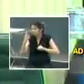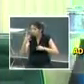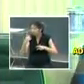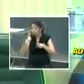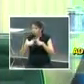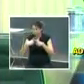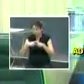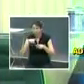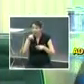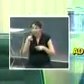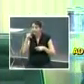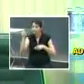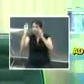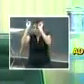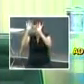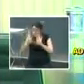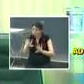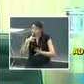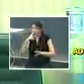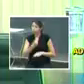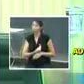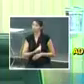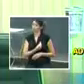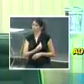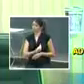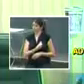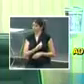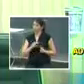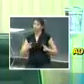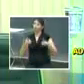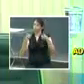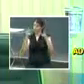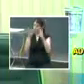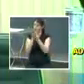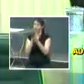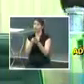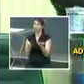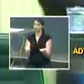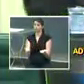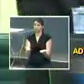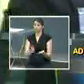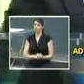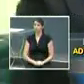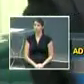de Deus vai se manifestar na tua vida e a vitória vai chegar.